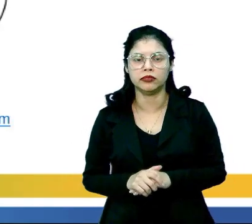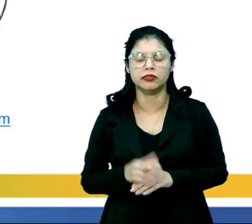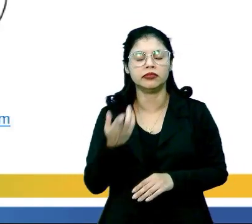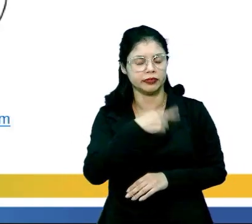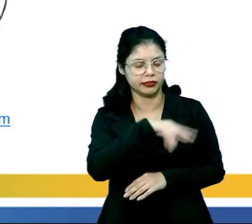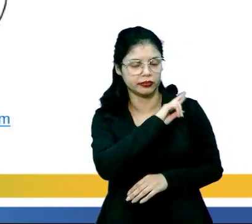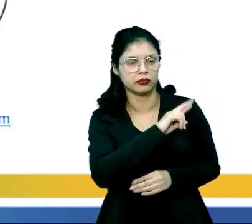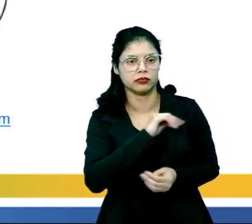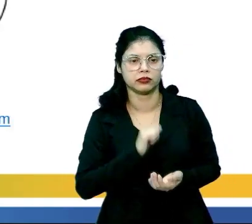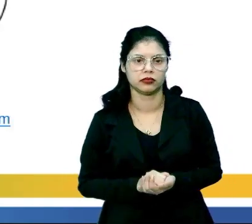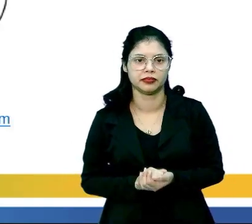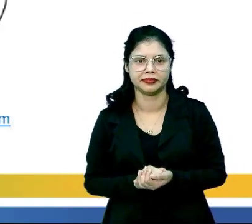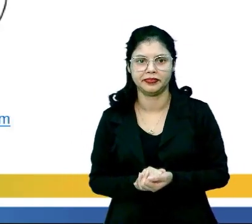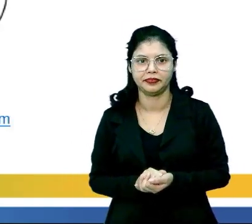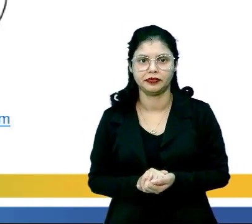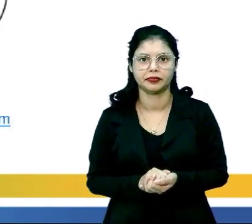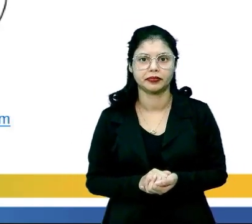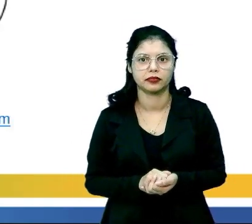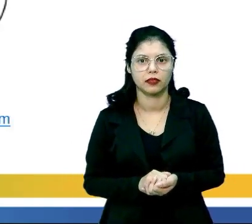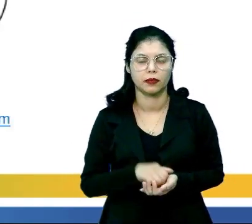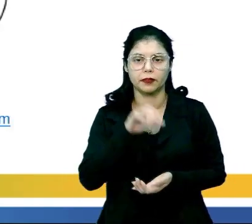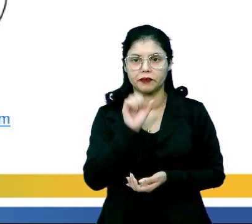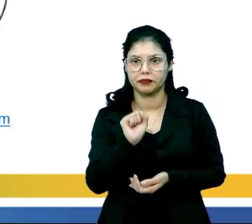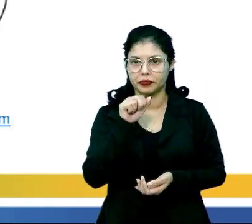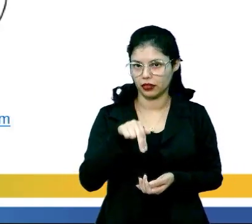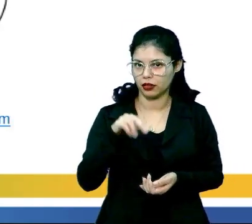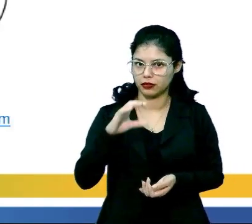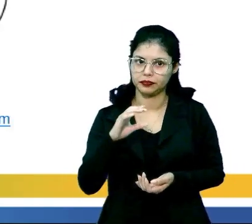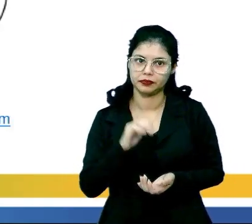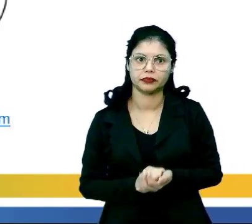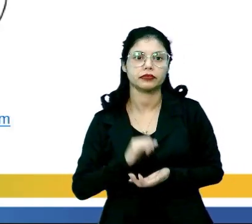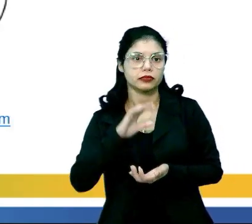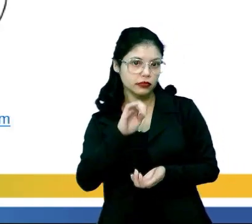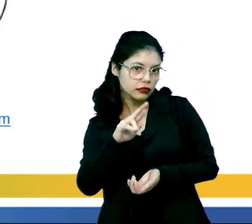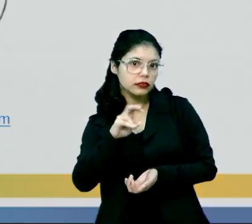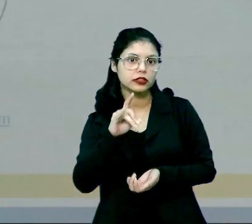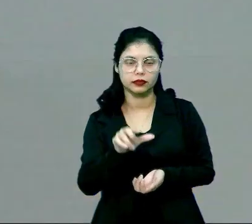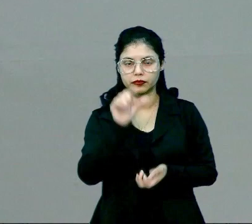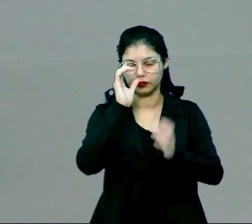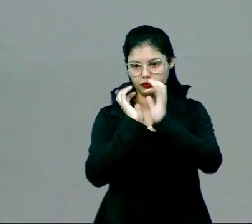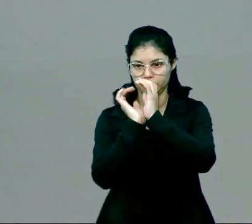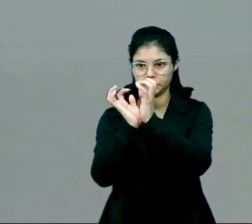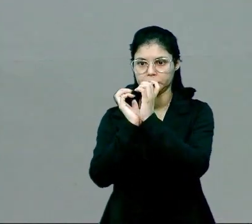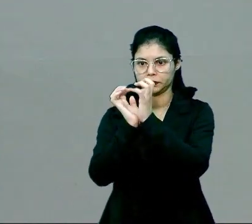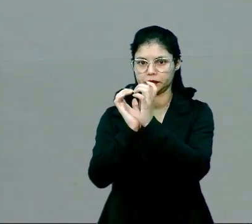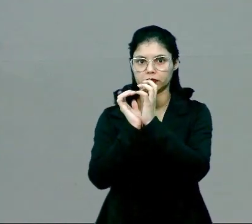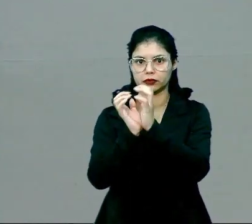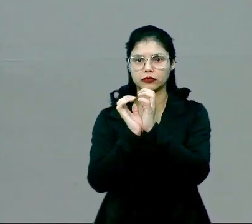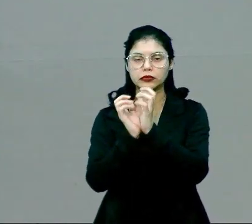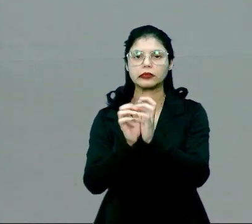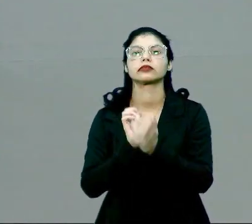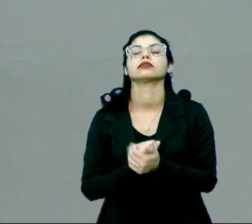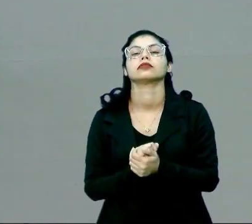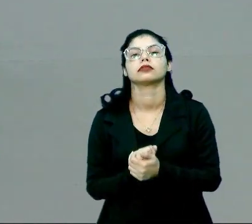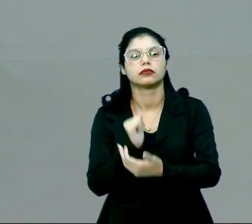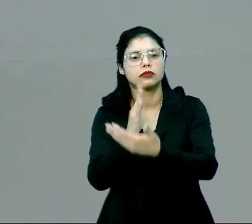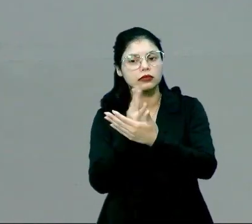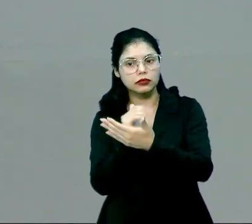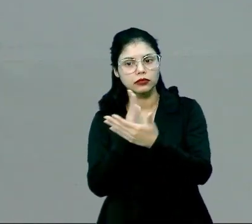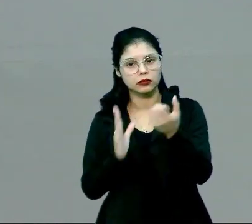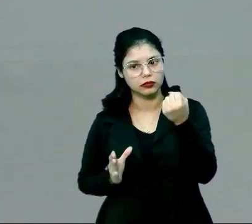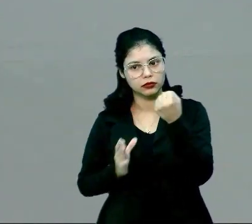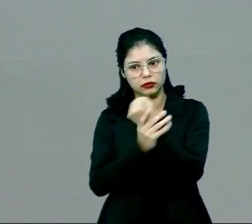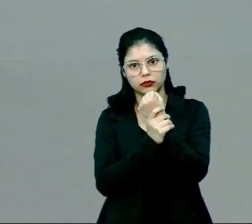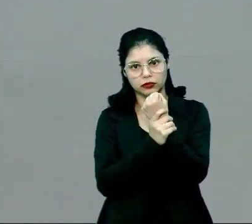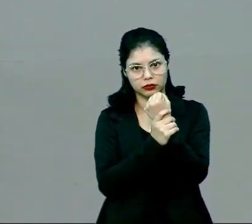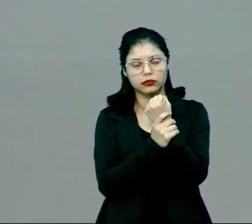estão responsáveis. Na parte aí, pessoal, do encéfalo, o nosso cérebro, né, pessoal, ele é protegido